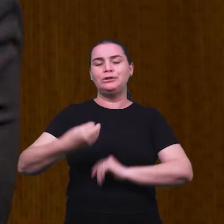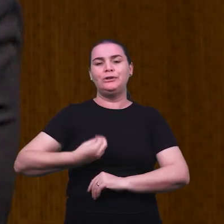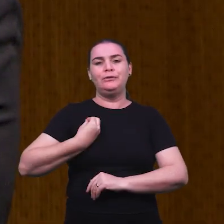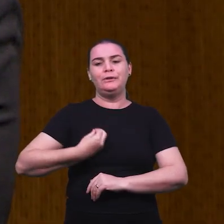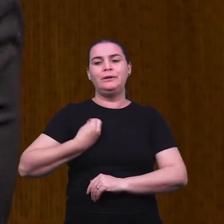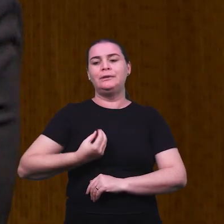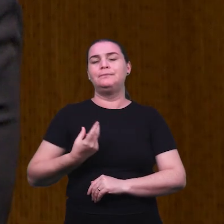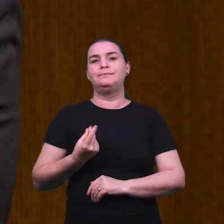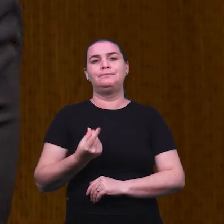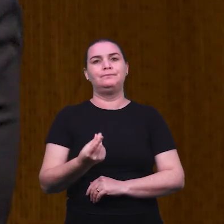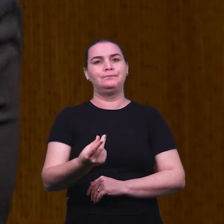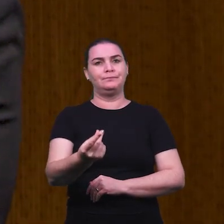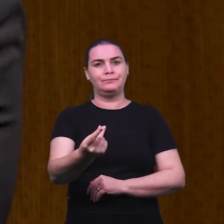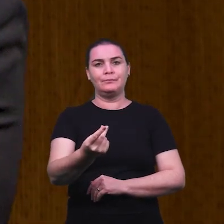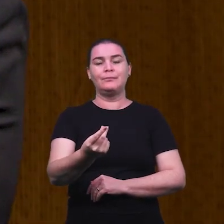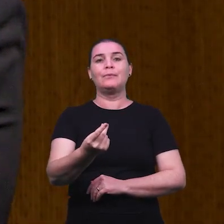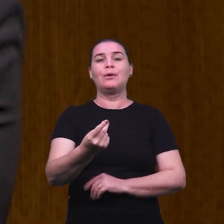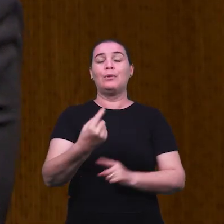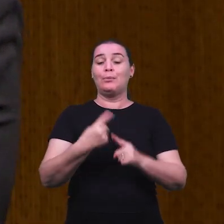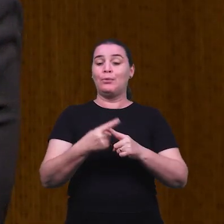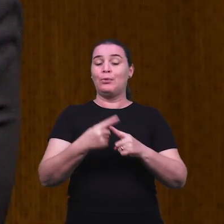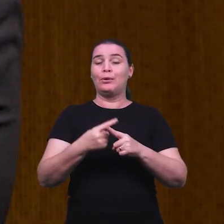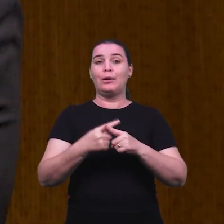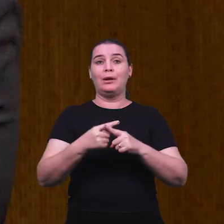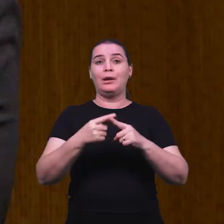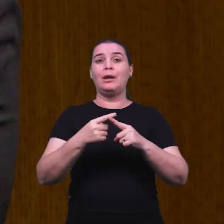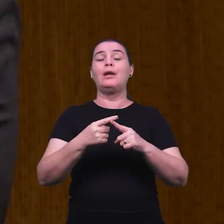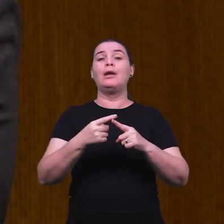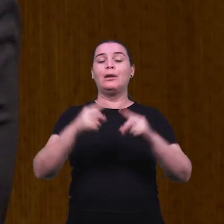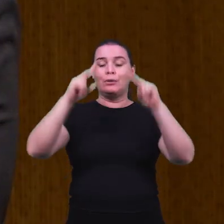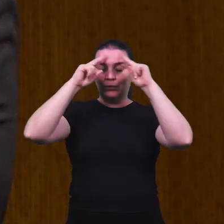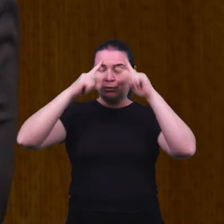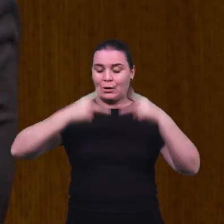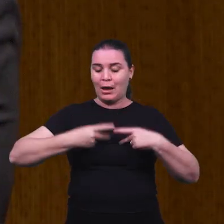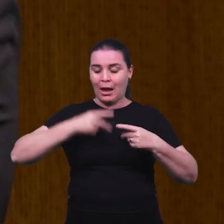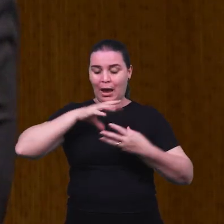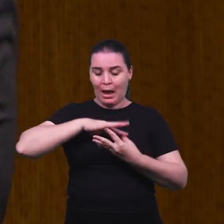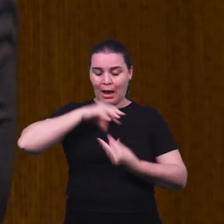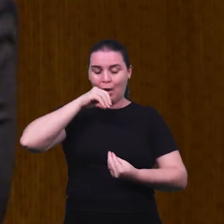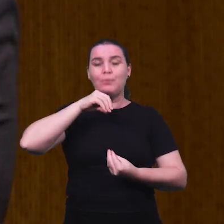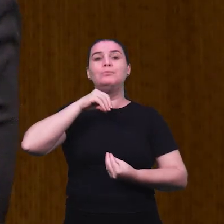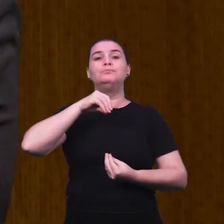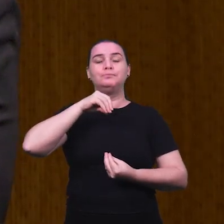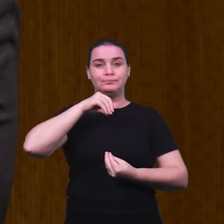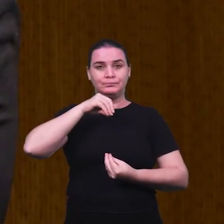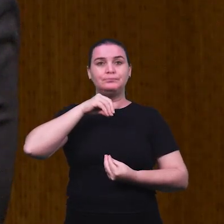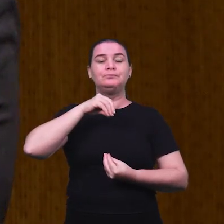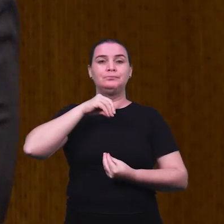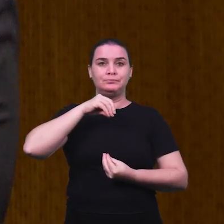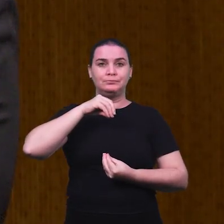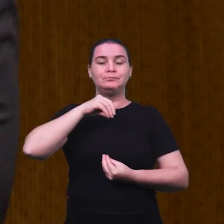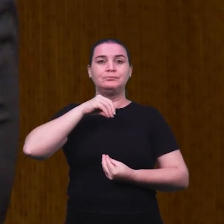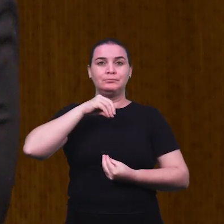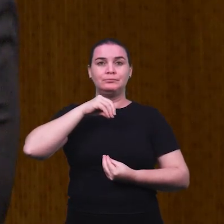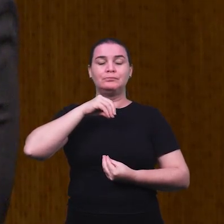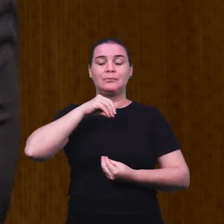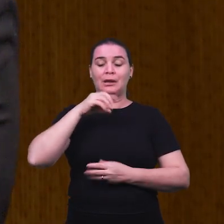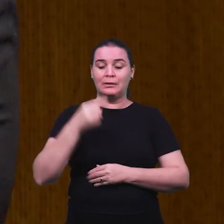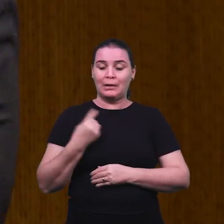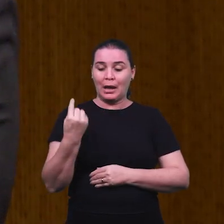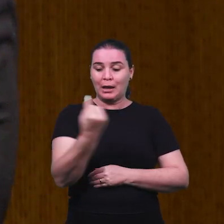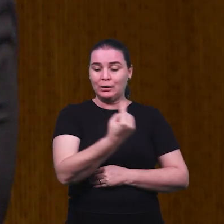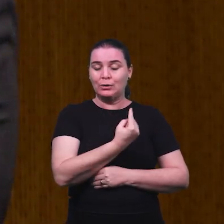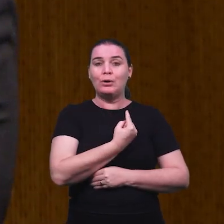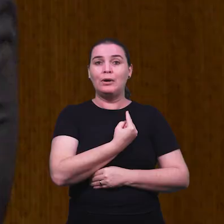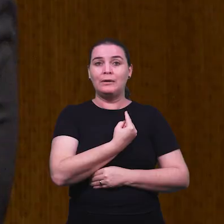eterna, né? Porque o homem, a alma, né, que está em nós, ela